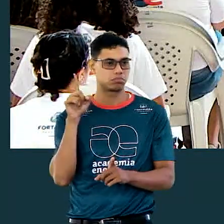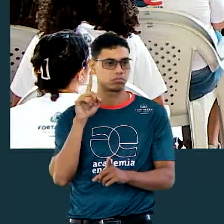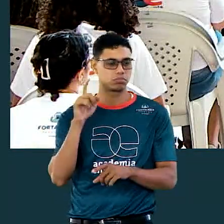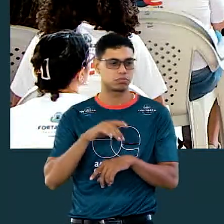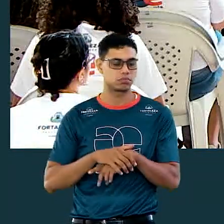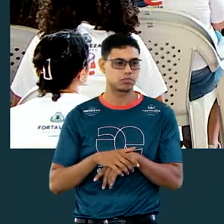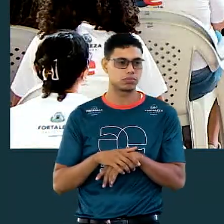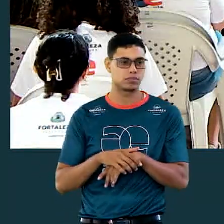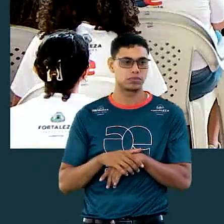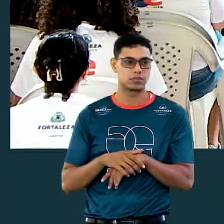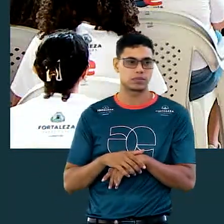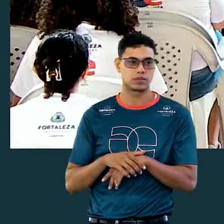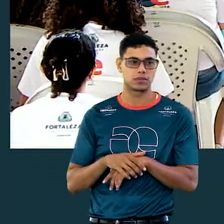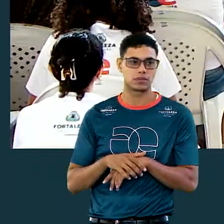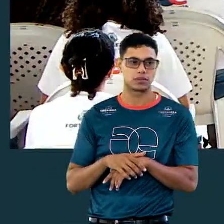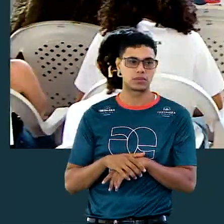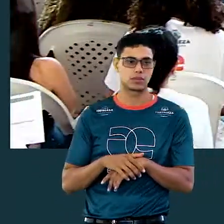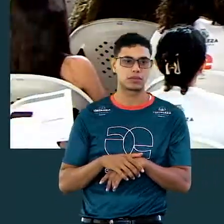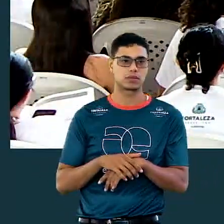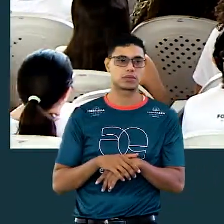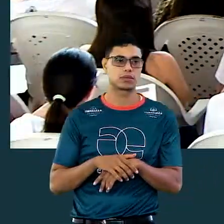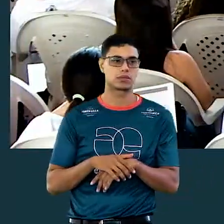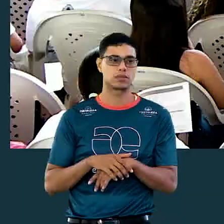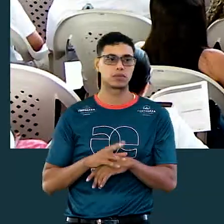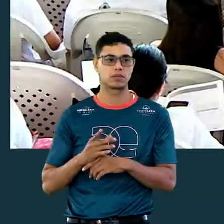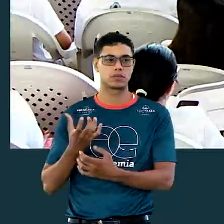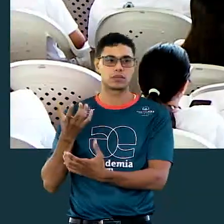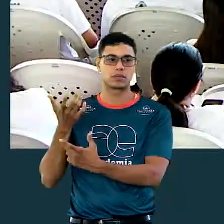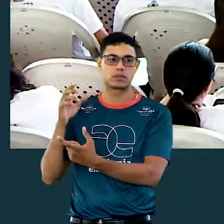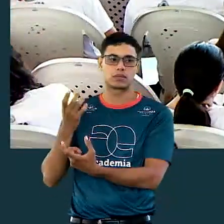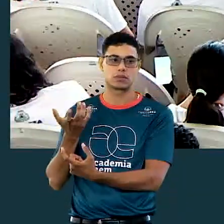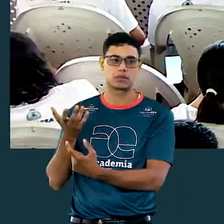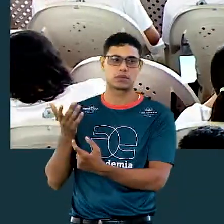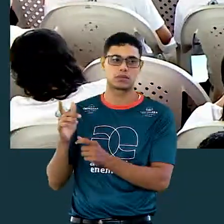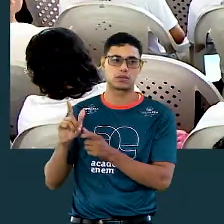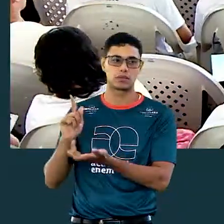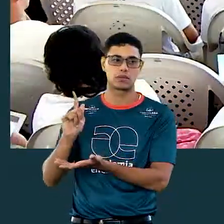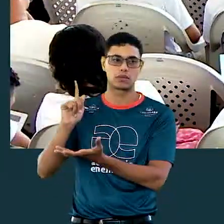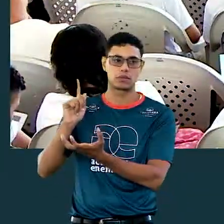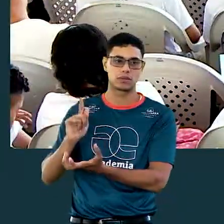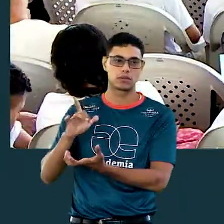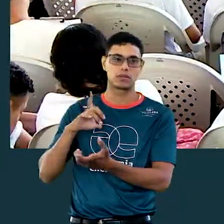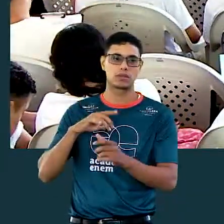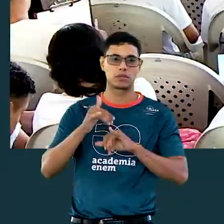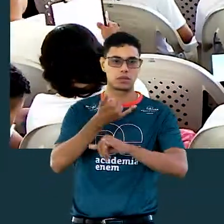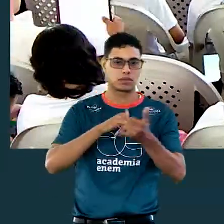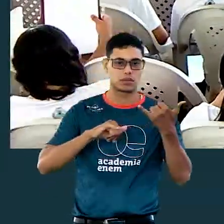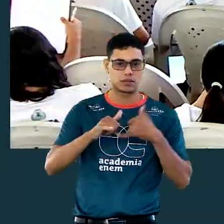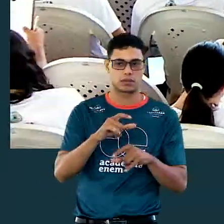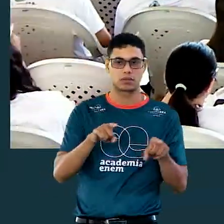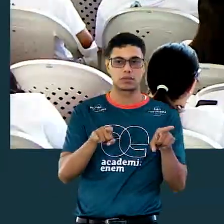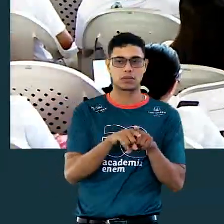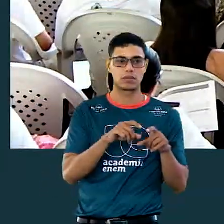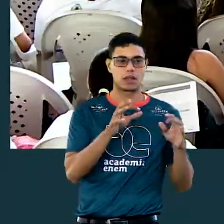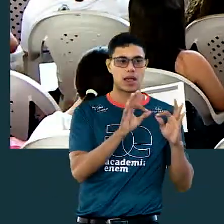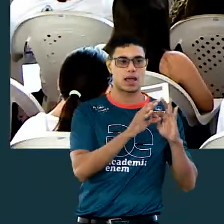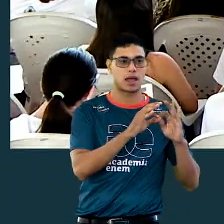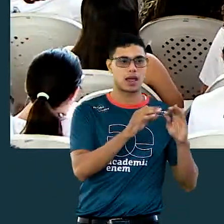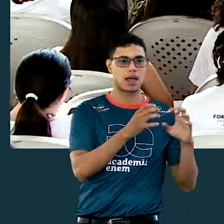Energias potenciais. Energia potencial gravitacional, energia potencial elétrica, energia potencial